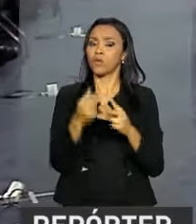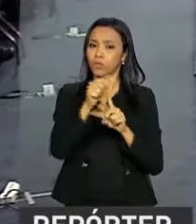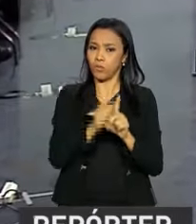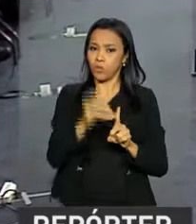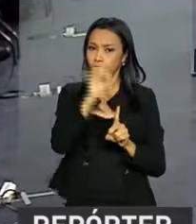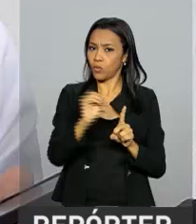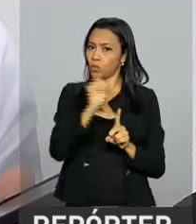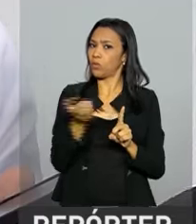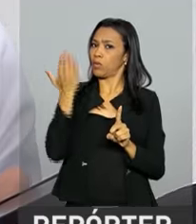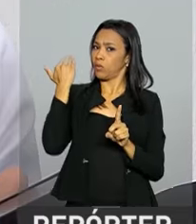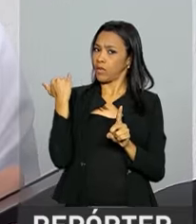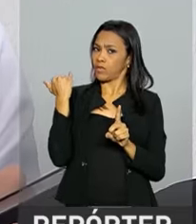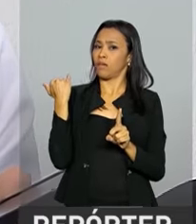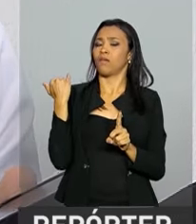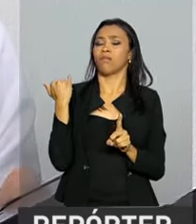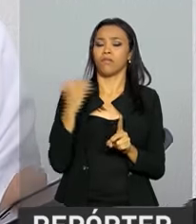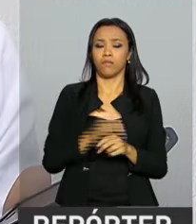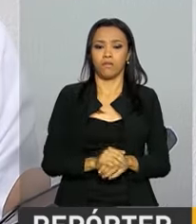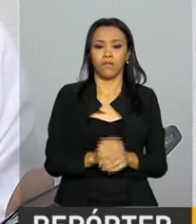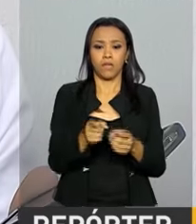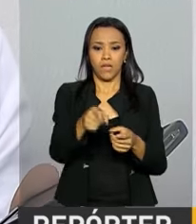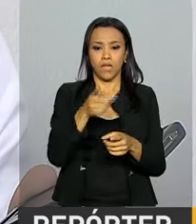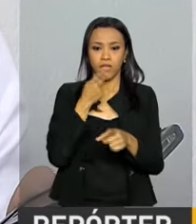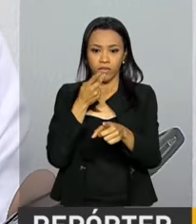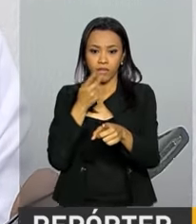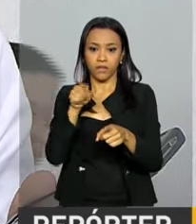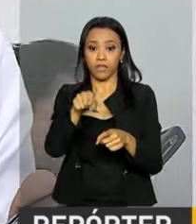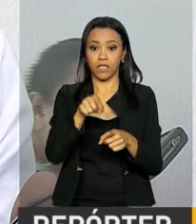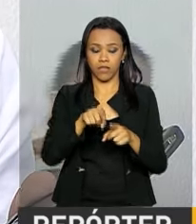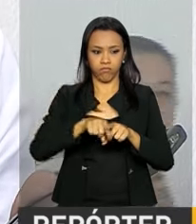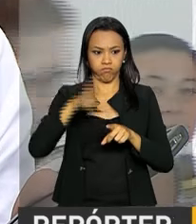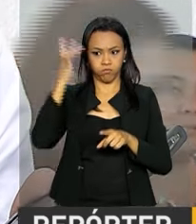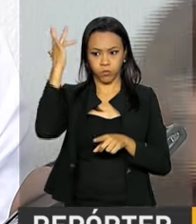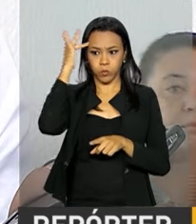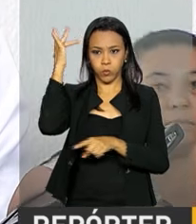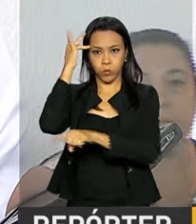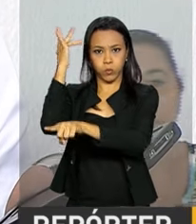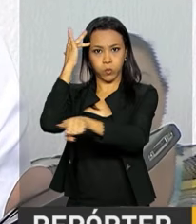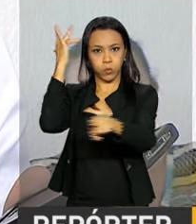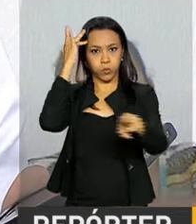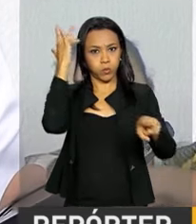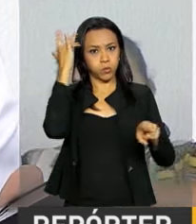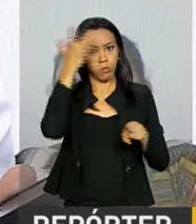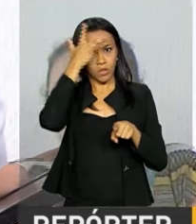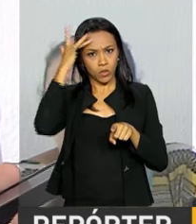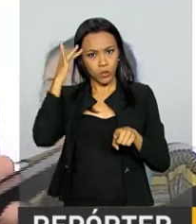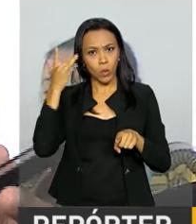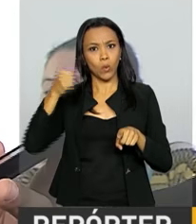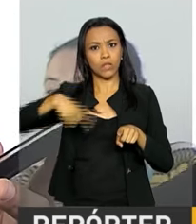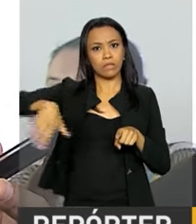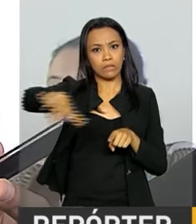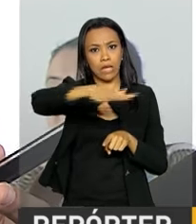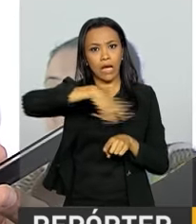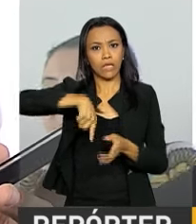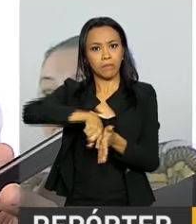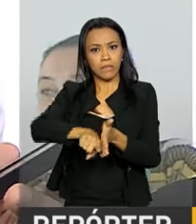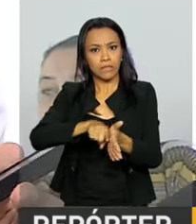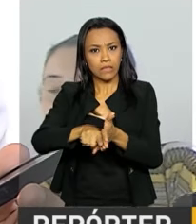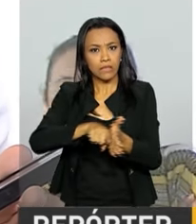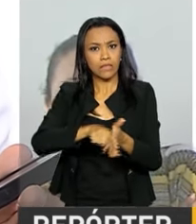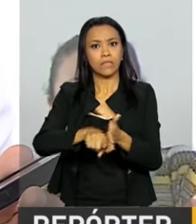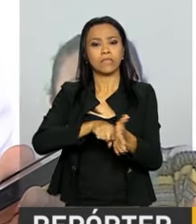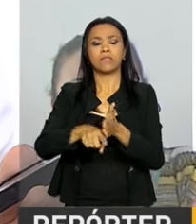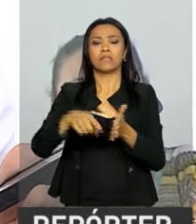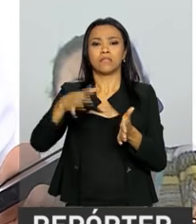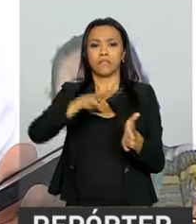de 4 anos. Integram esse conselho todos os expoentes da comunidade acadêmica, científica, as personalidades vinculadas